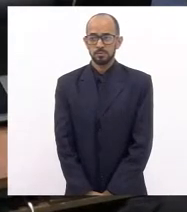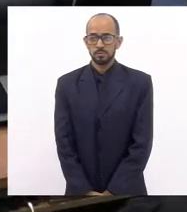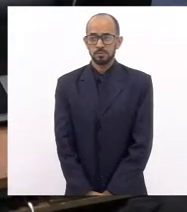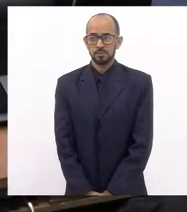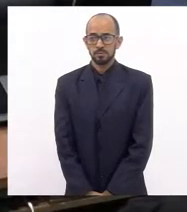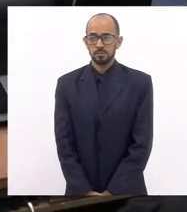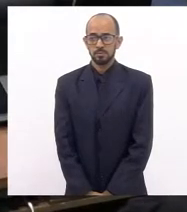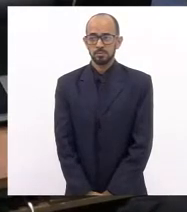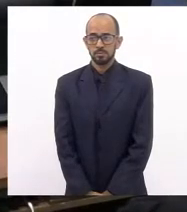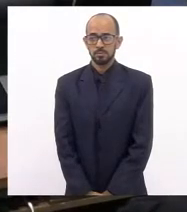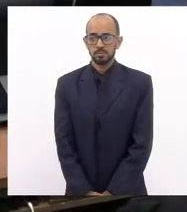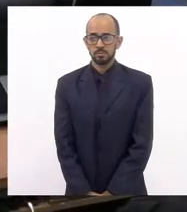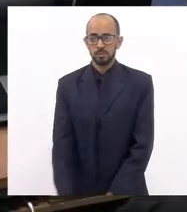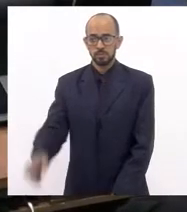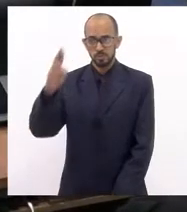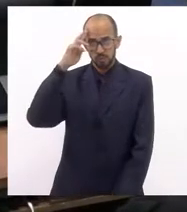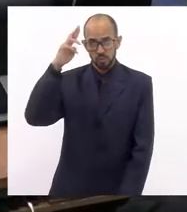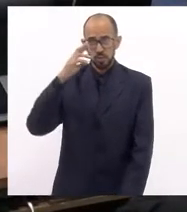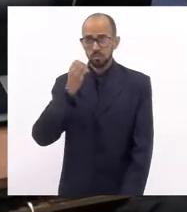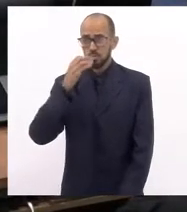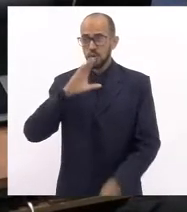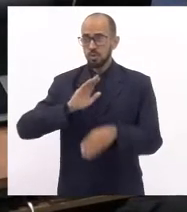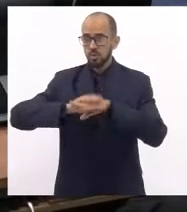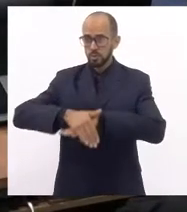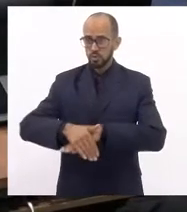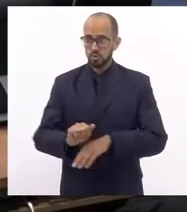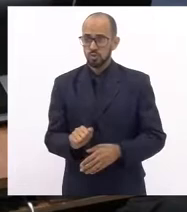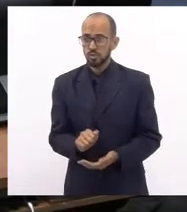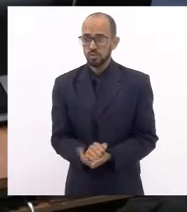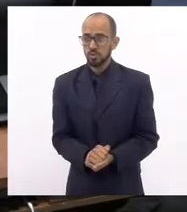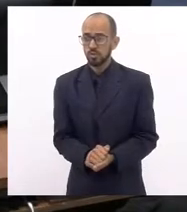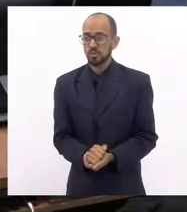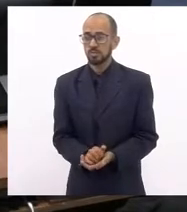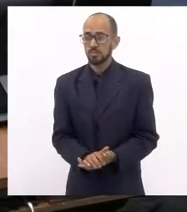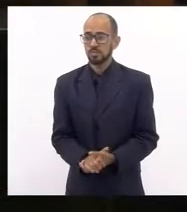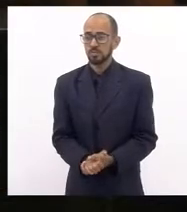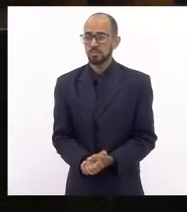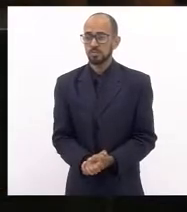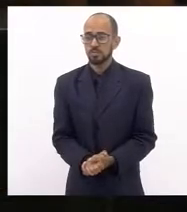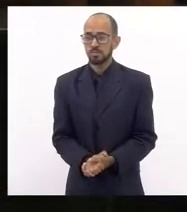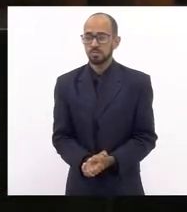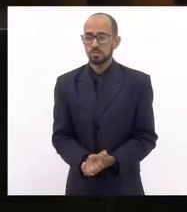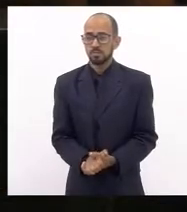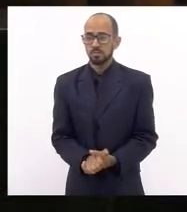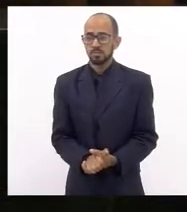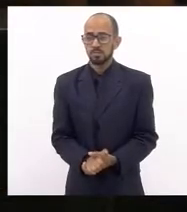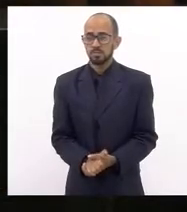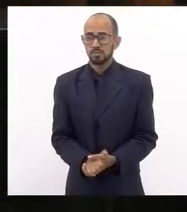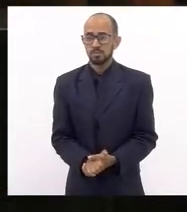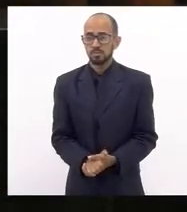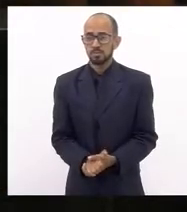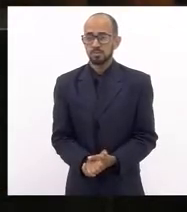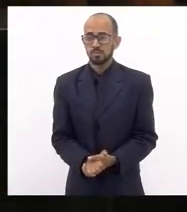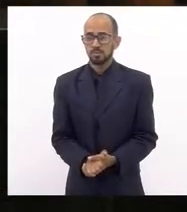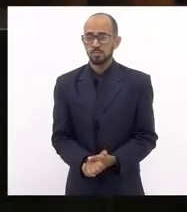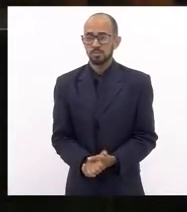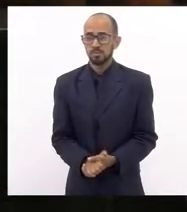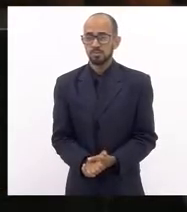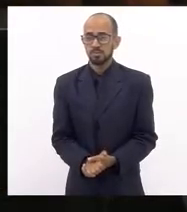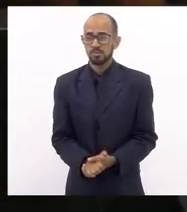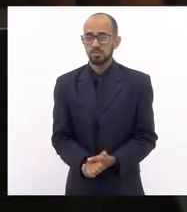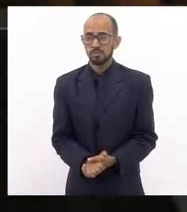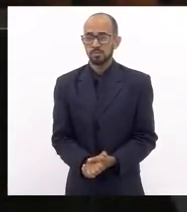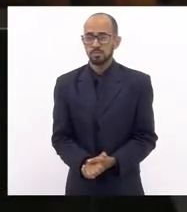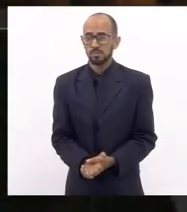Senhoras e senhores, muito boa noite. Surpreso, com certeza, mas pronto para todo e